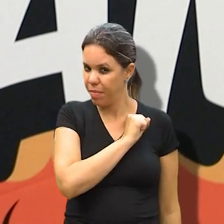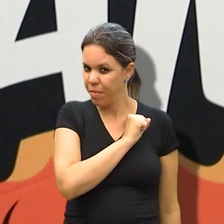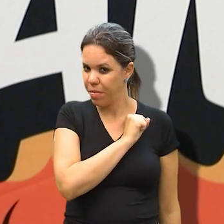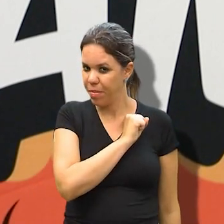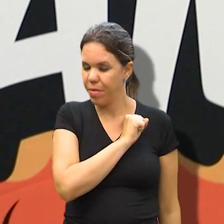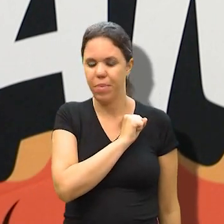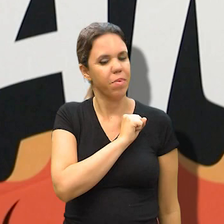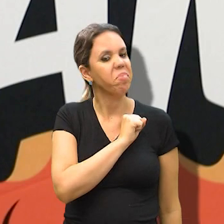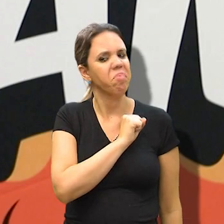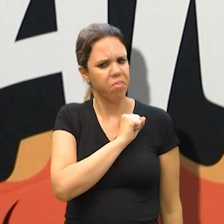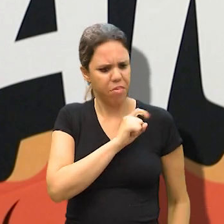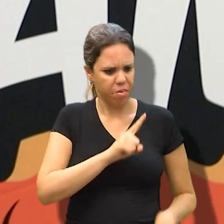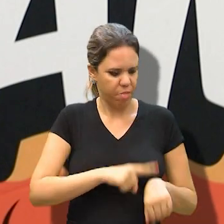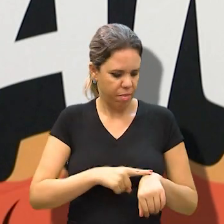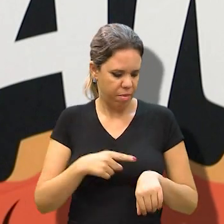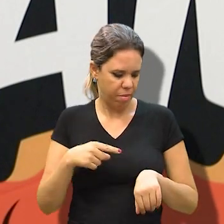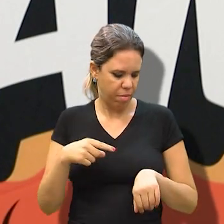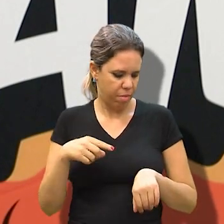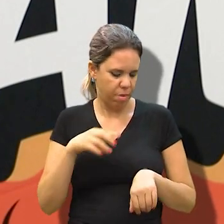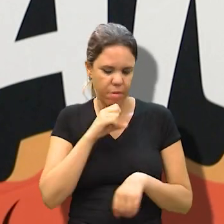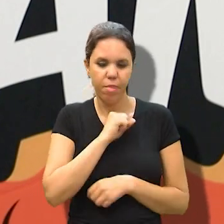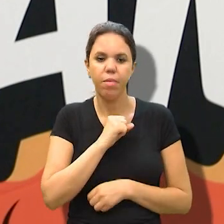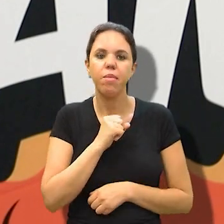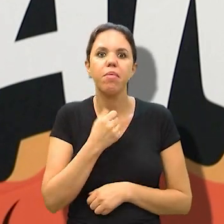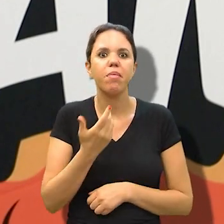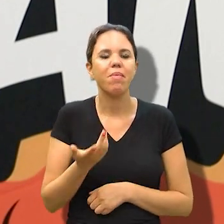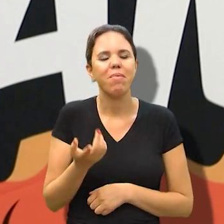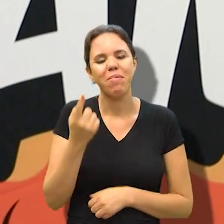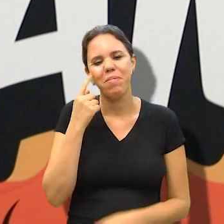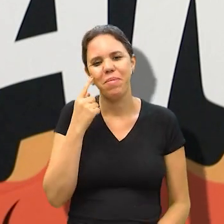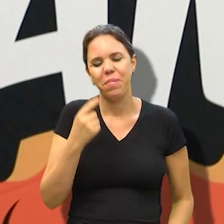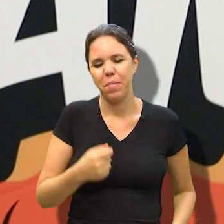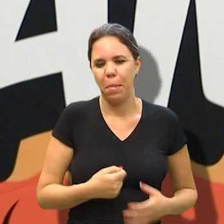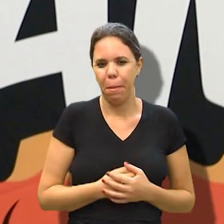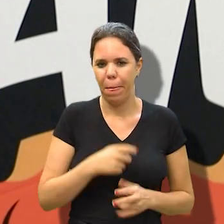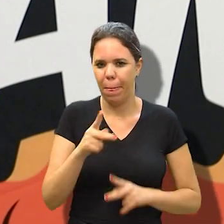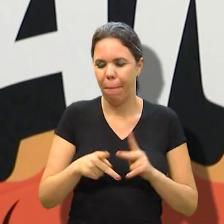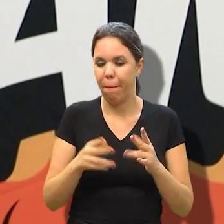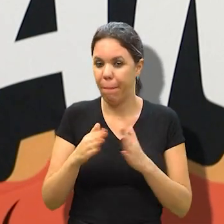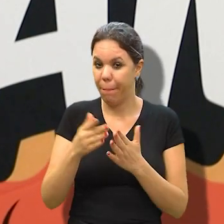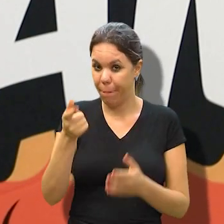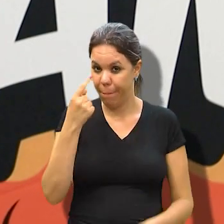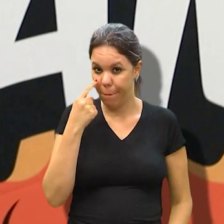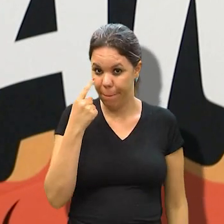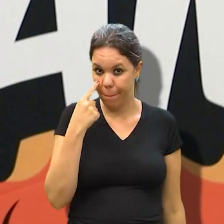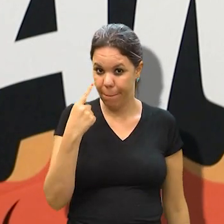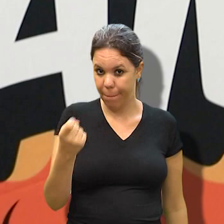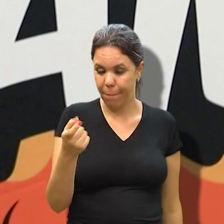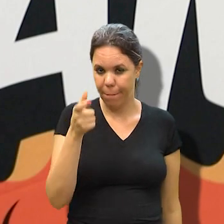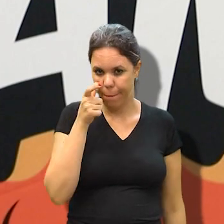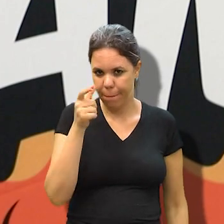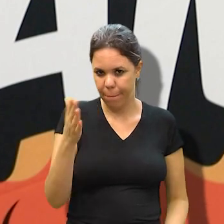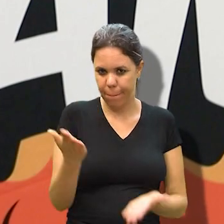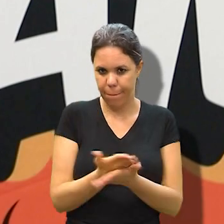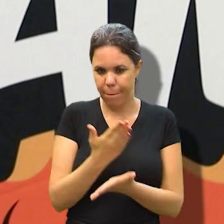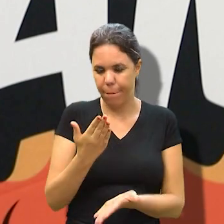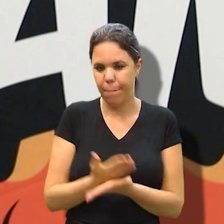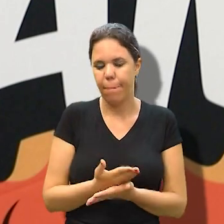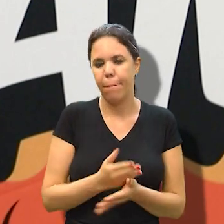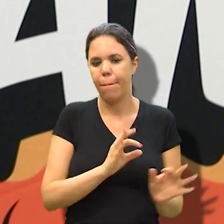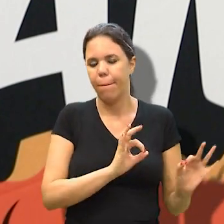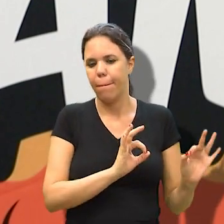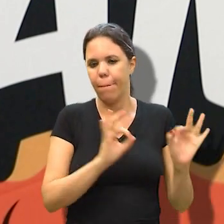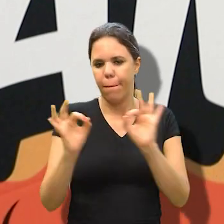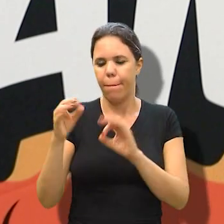passava muito rápido, e passou. Olha só, o pessoal de casa que ficou interessado no